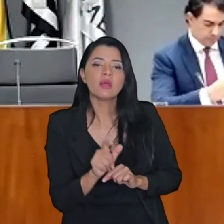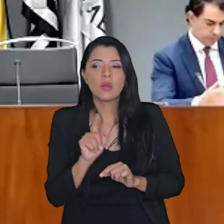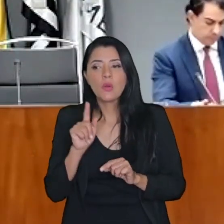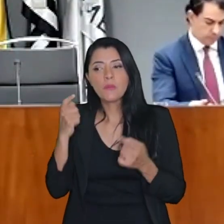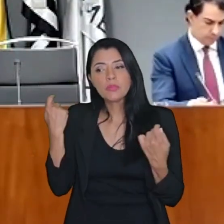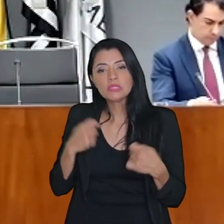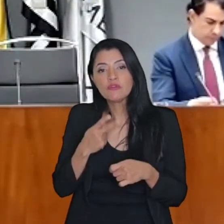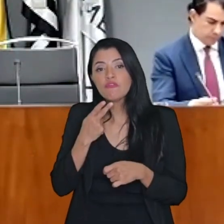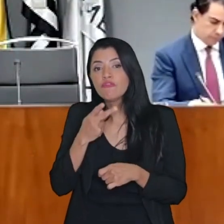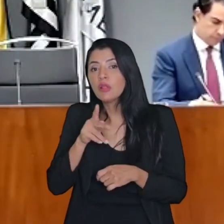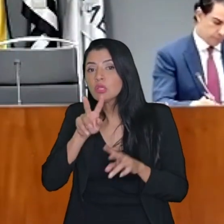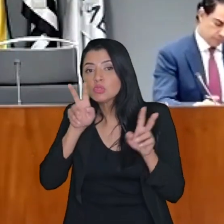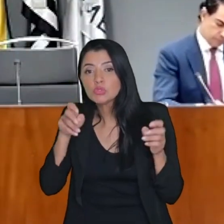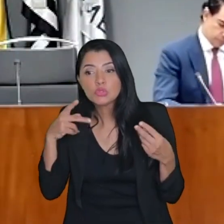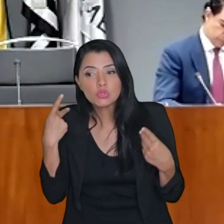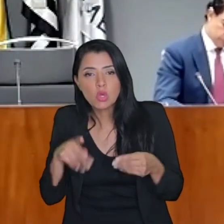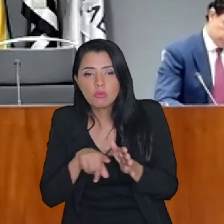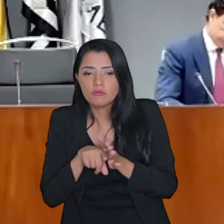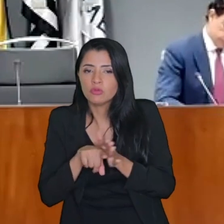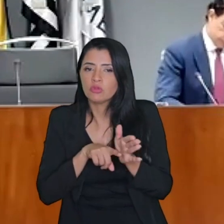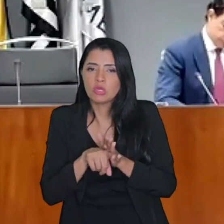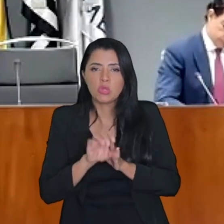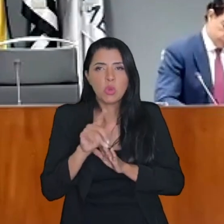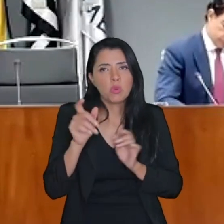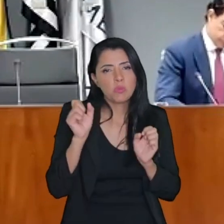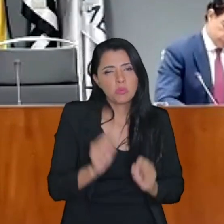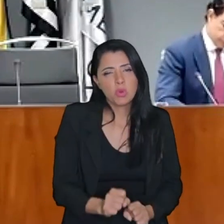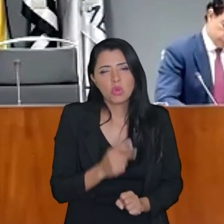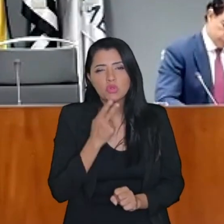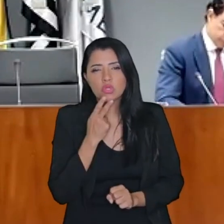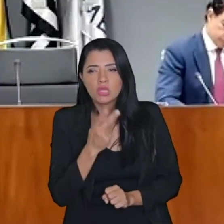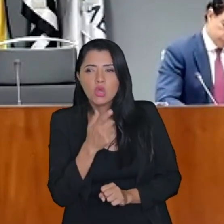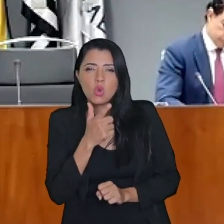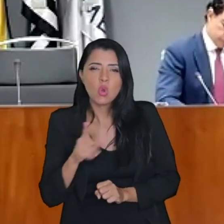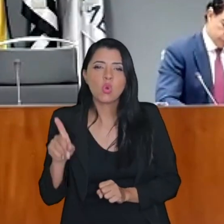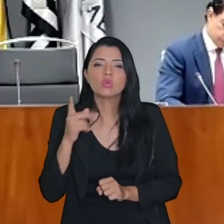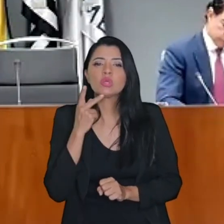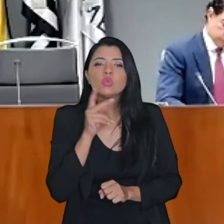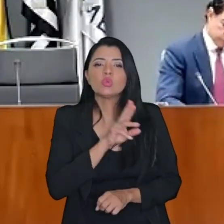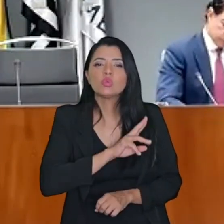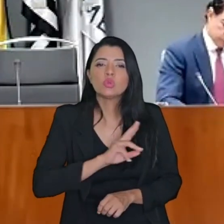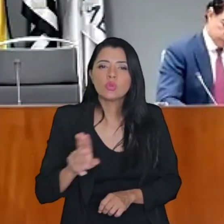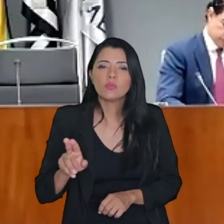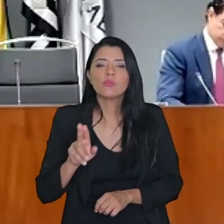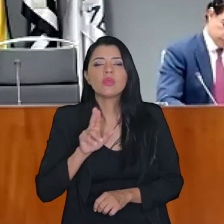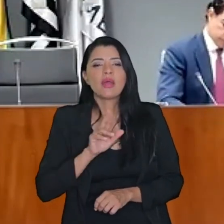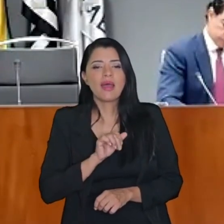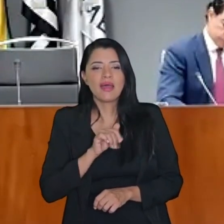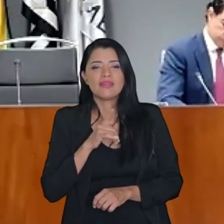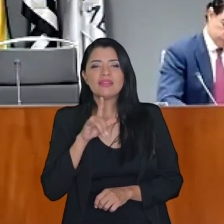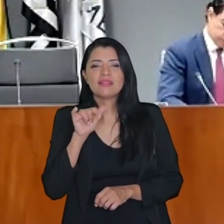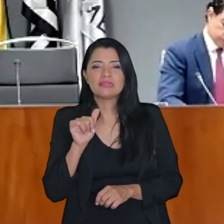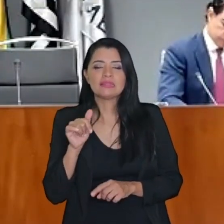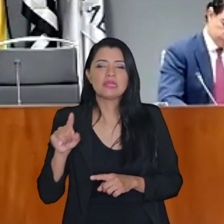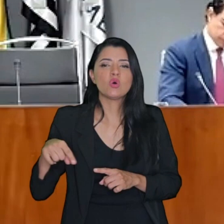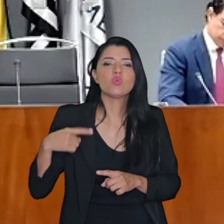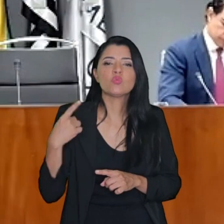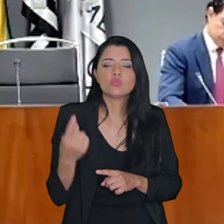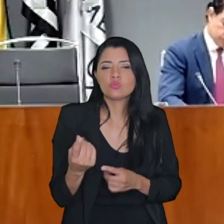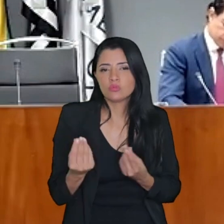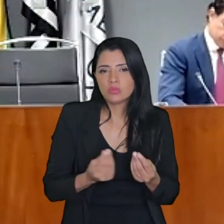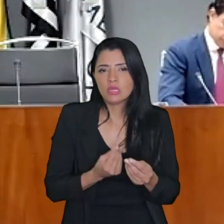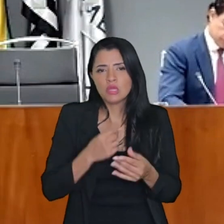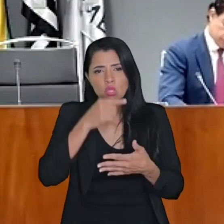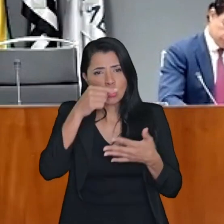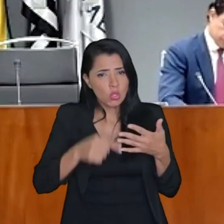tem que falar só sobre aquilo que está sendo investigado, ou ele tem que fazer aquilo que a gente chamava a delação do fim do mundo, ou seja, falar sobre todos os